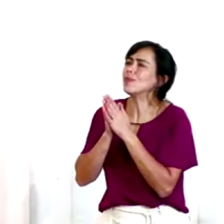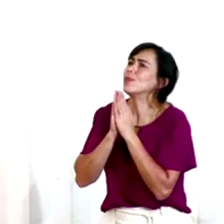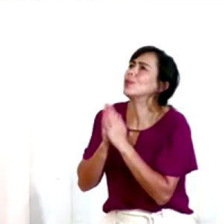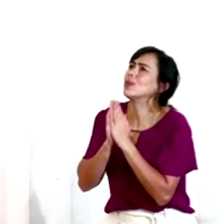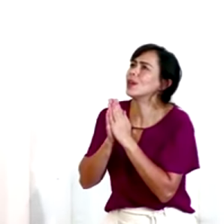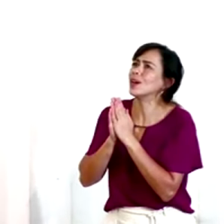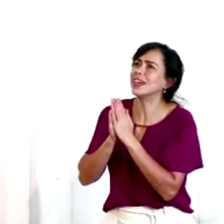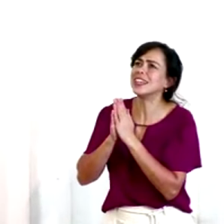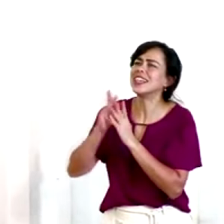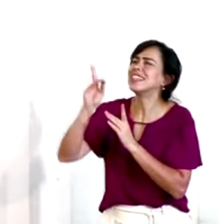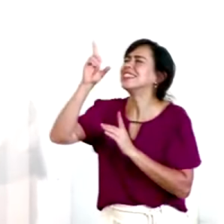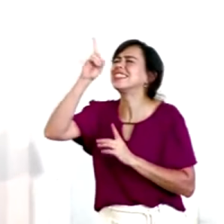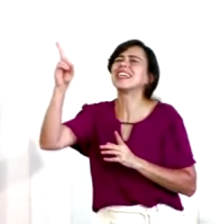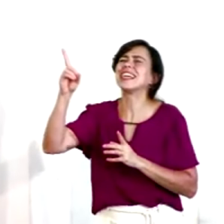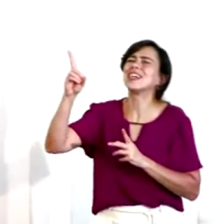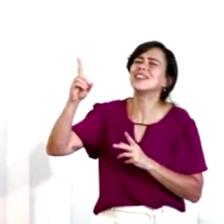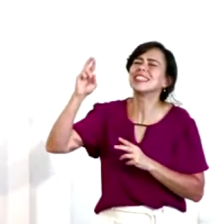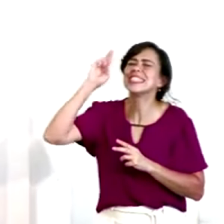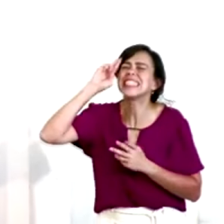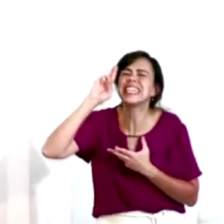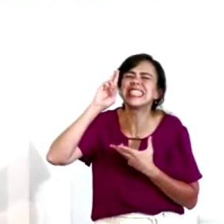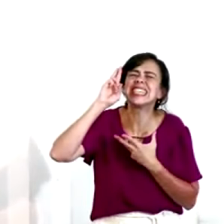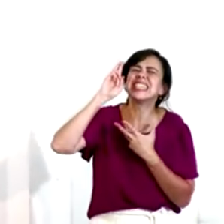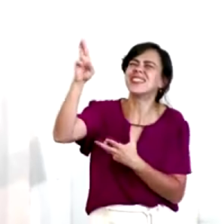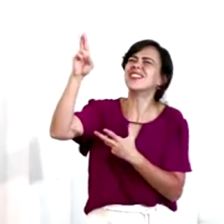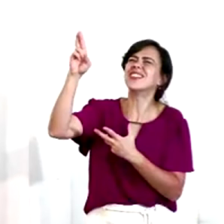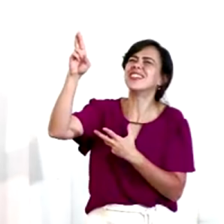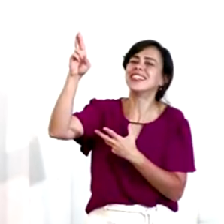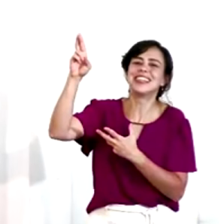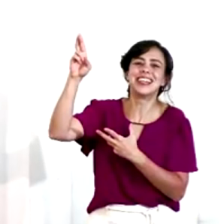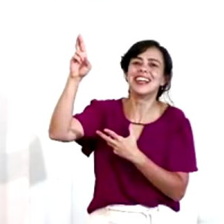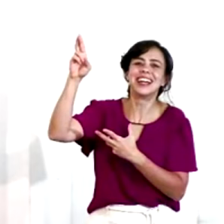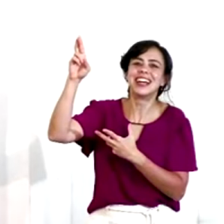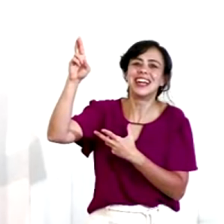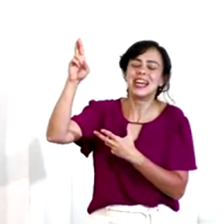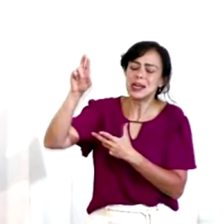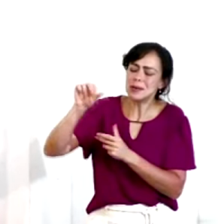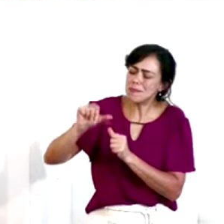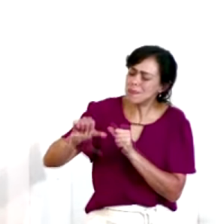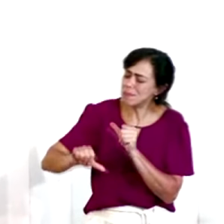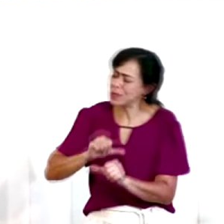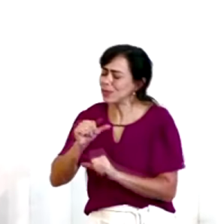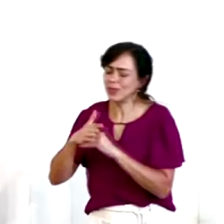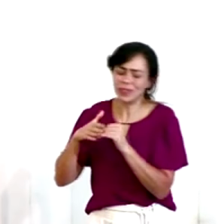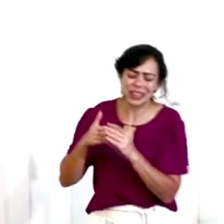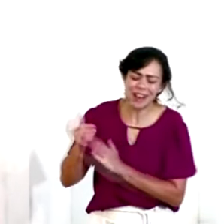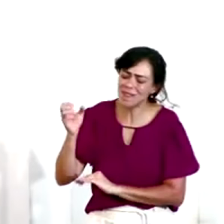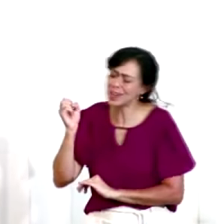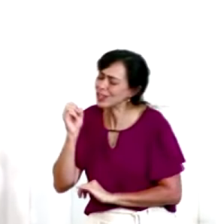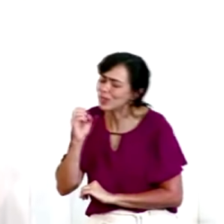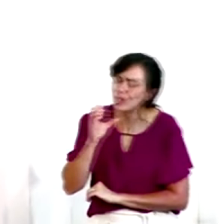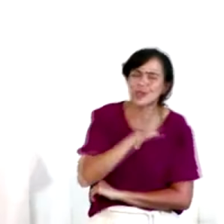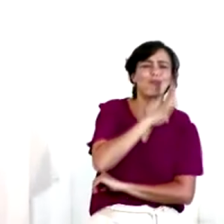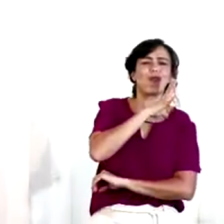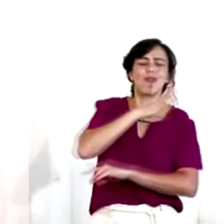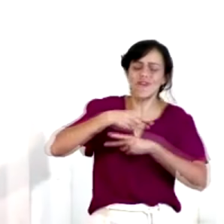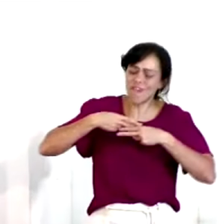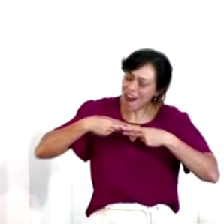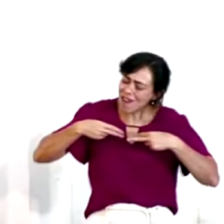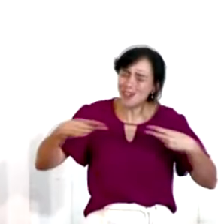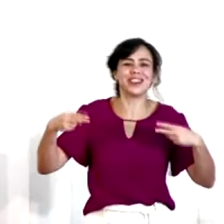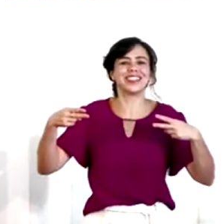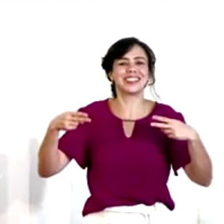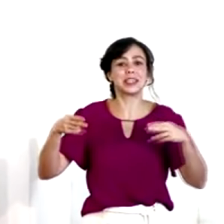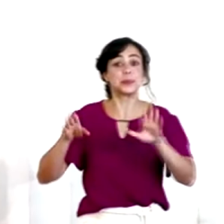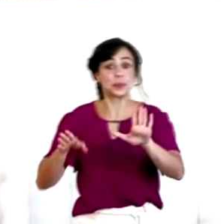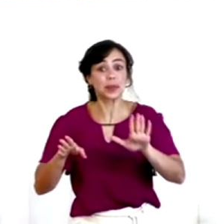som, diz: restaura, Senhor, a nossa vida. E ele vai se utilizar aqui de duas figuras,